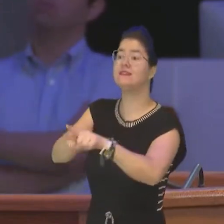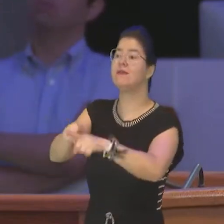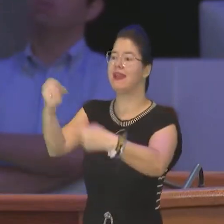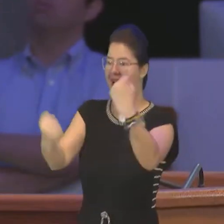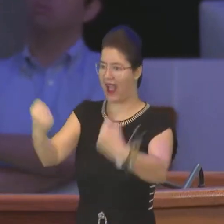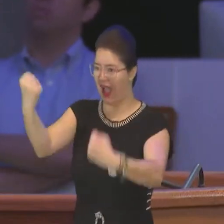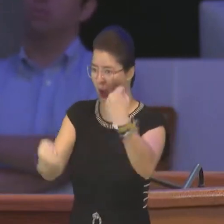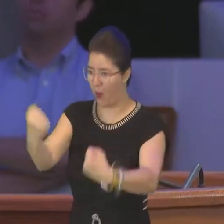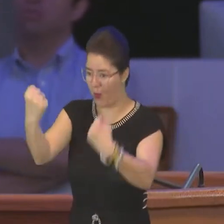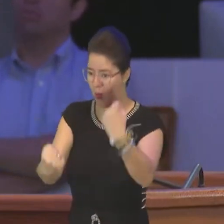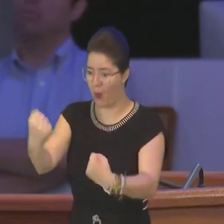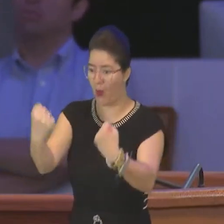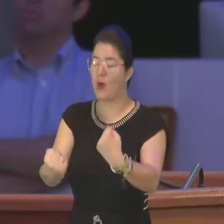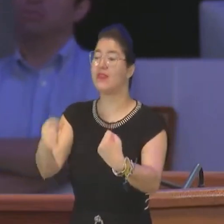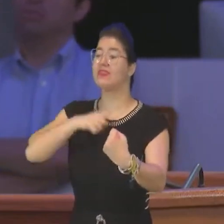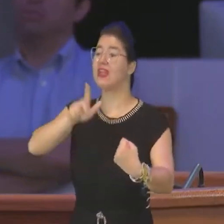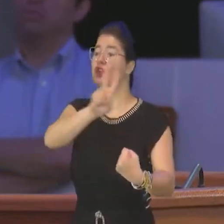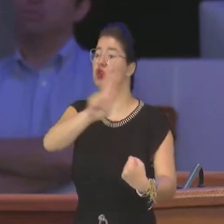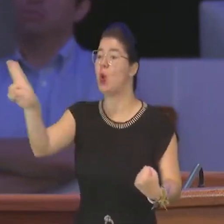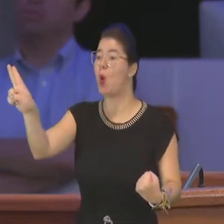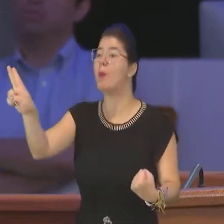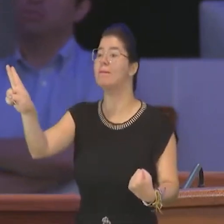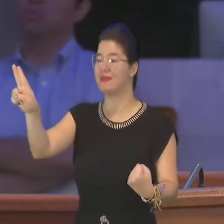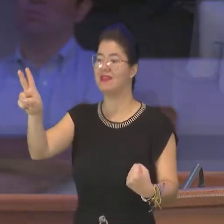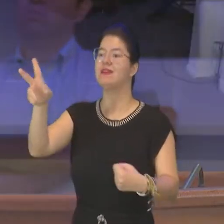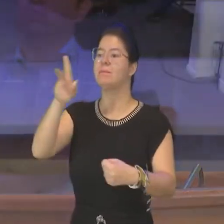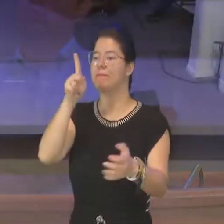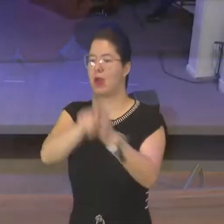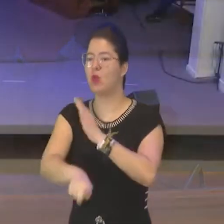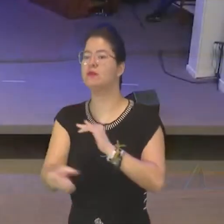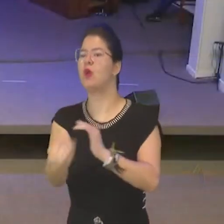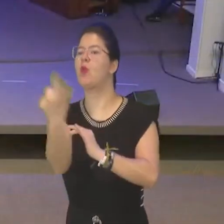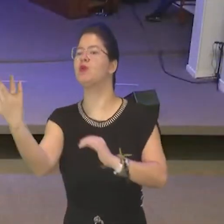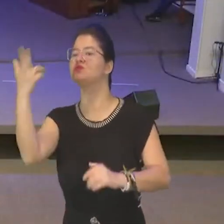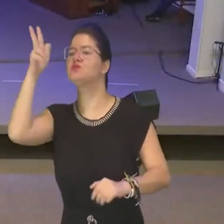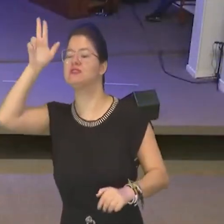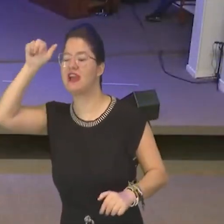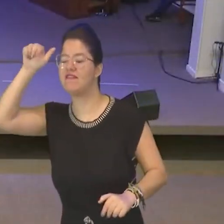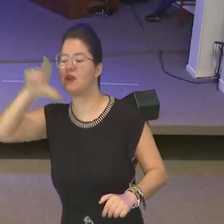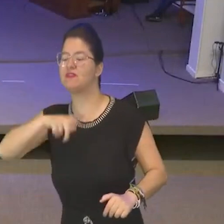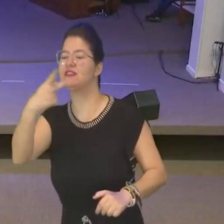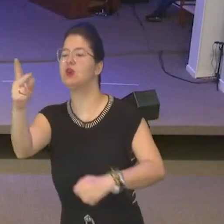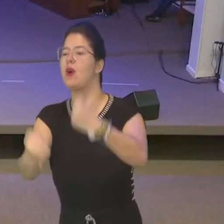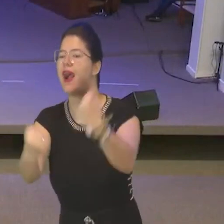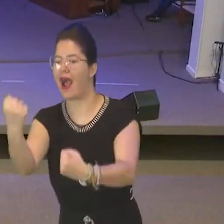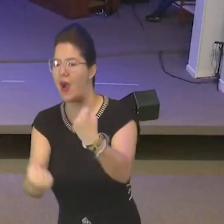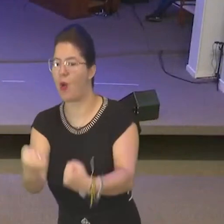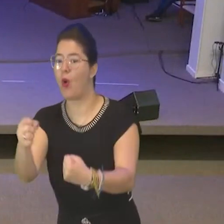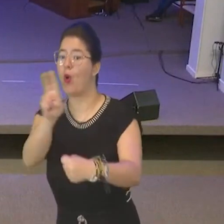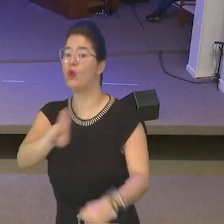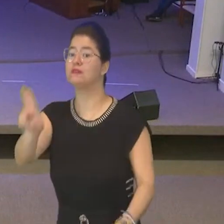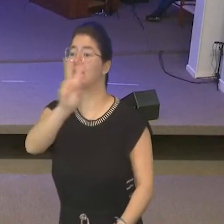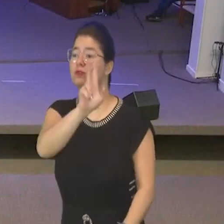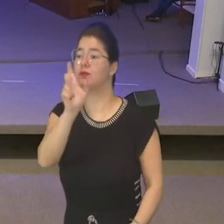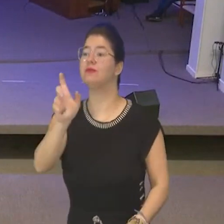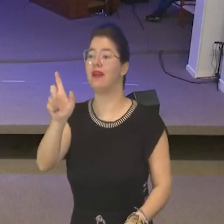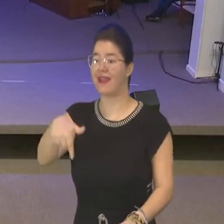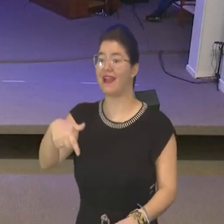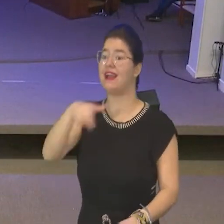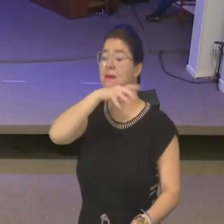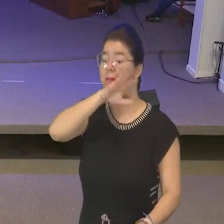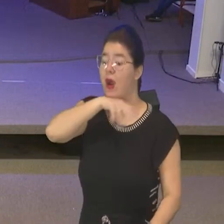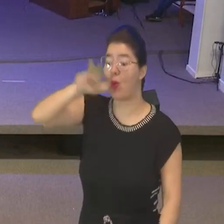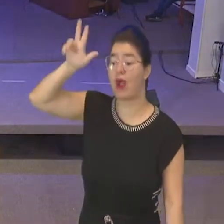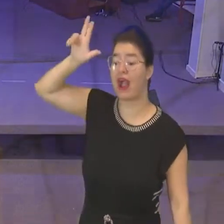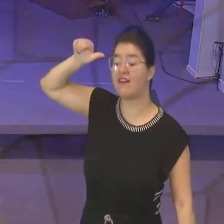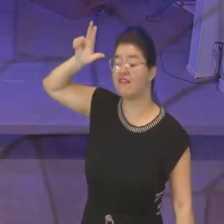este nome. Você sabe quantos cavalos tem o seu carro? Você sabe quantos cavalos tem o seu carro? Você sabe